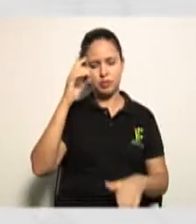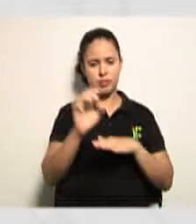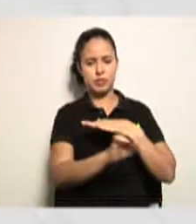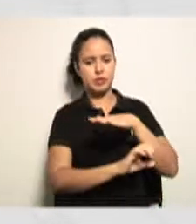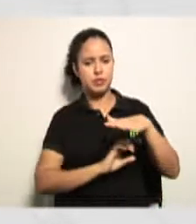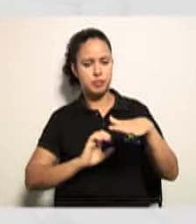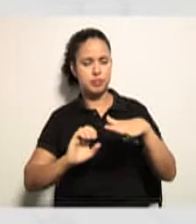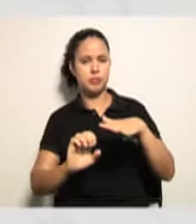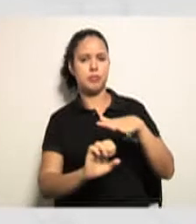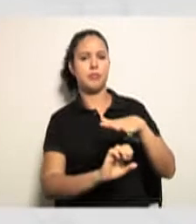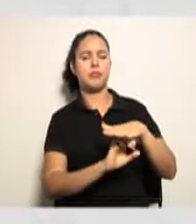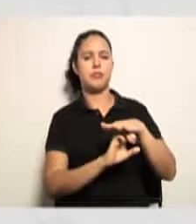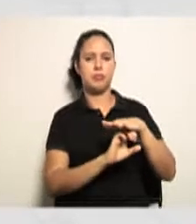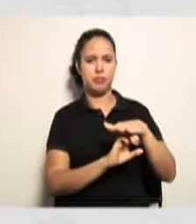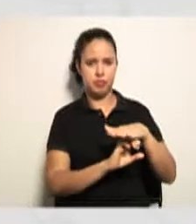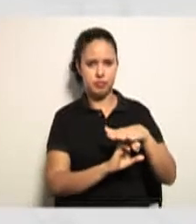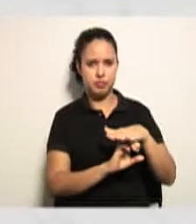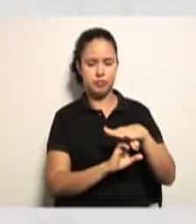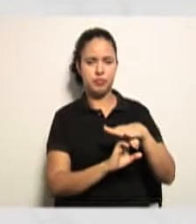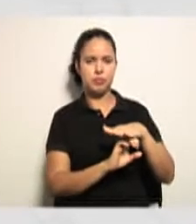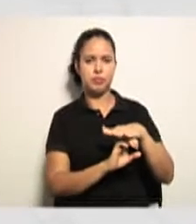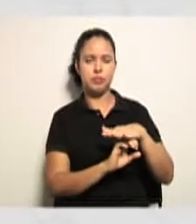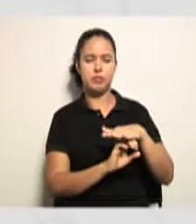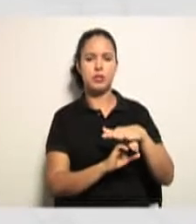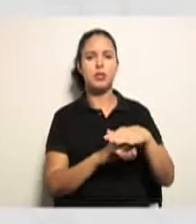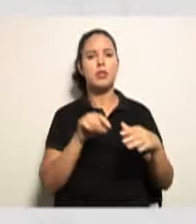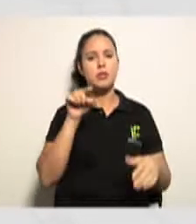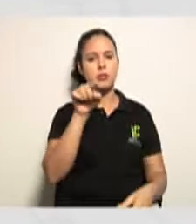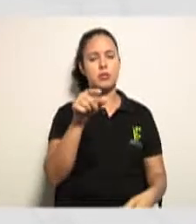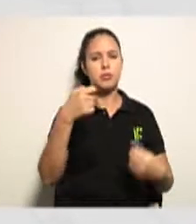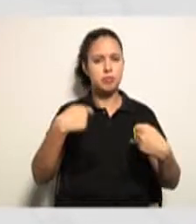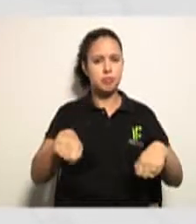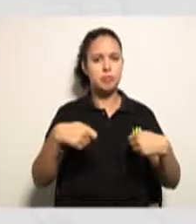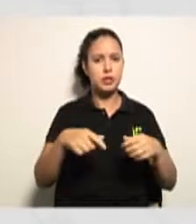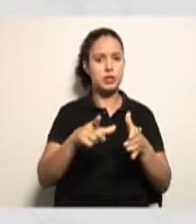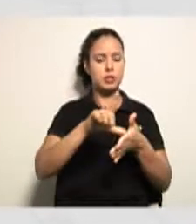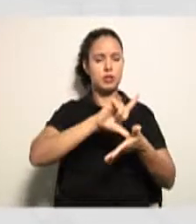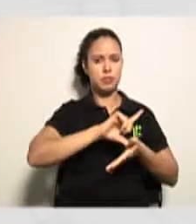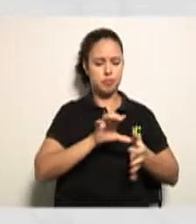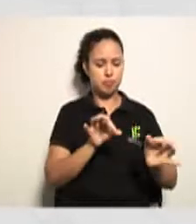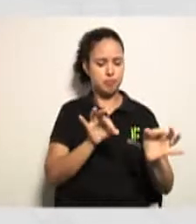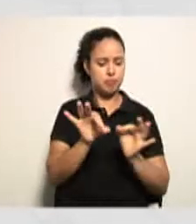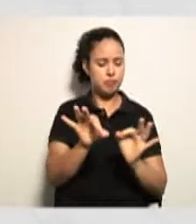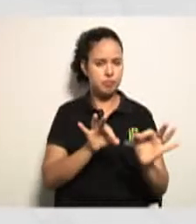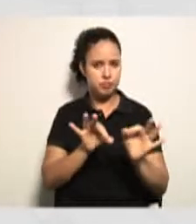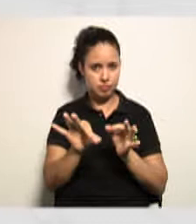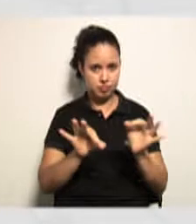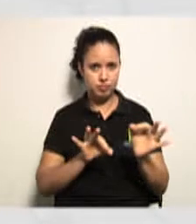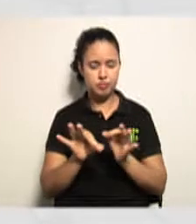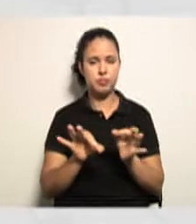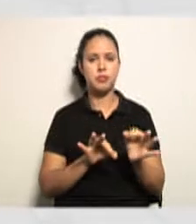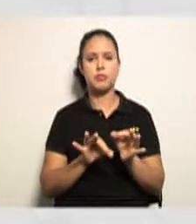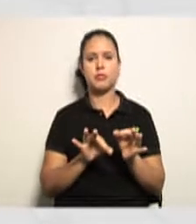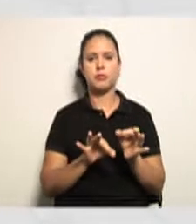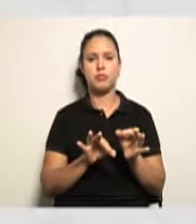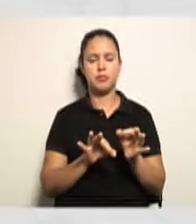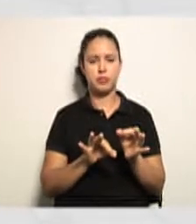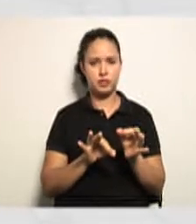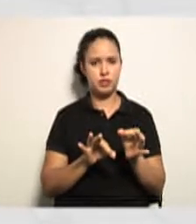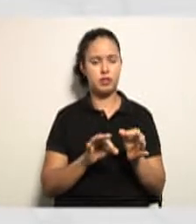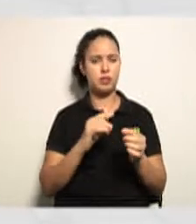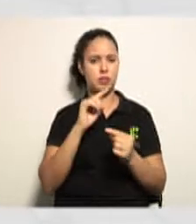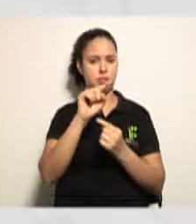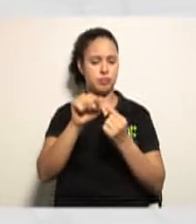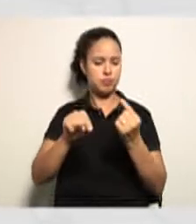se enquadre dentro da cooperativa, você vai precisar planejar e projetar essa questão para atingir os